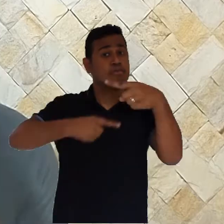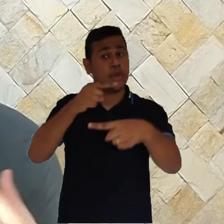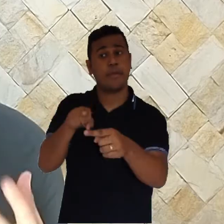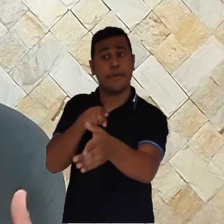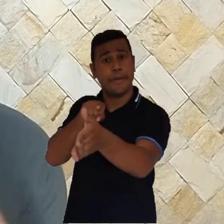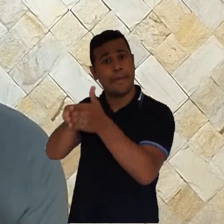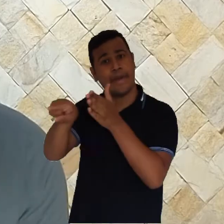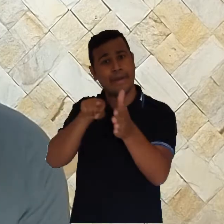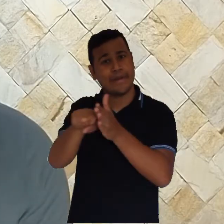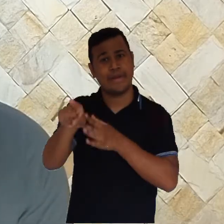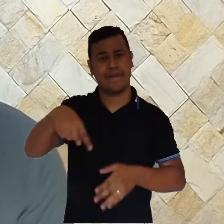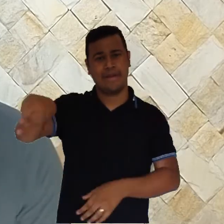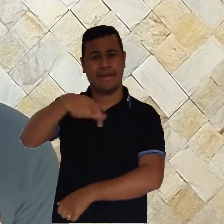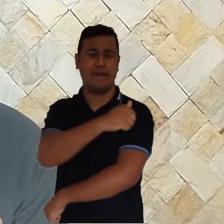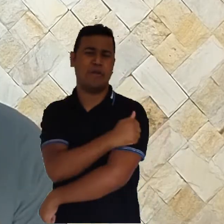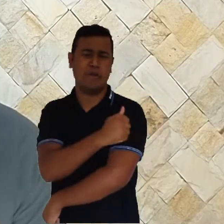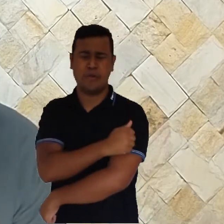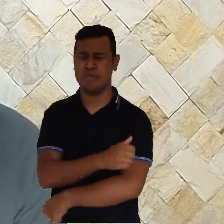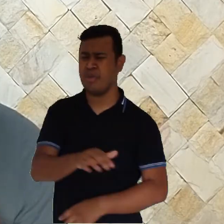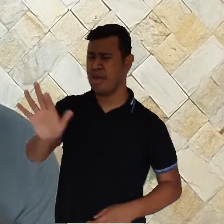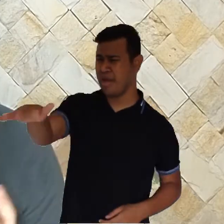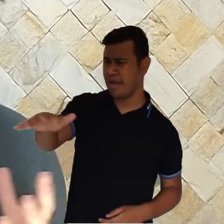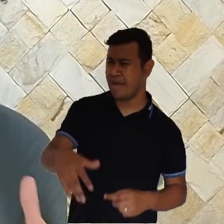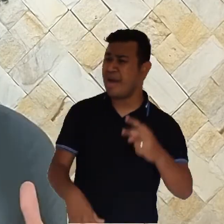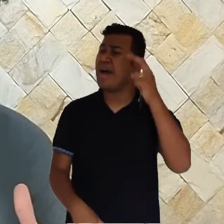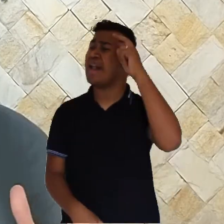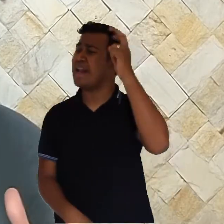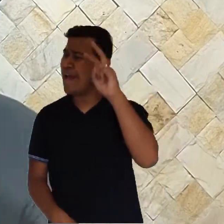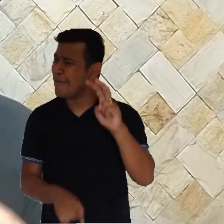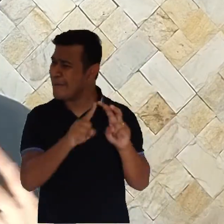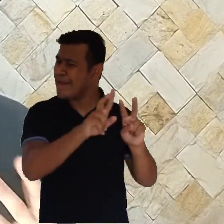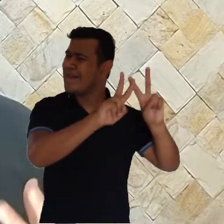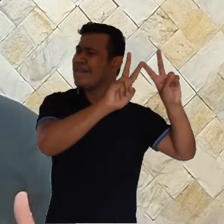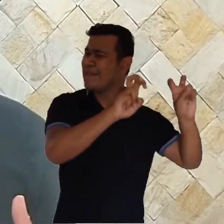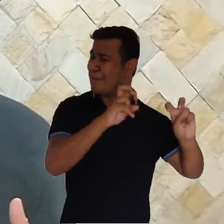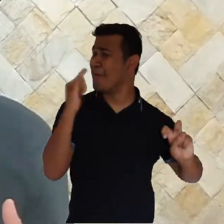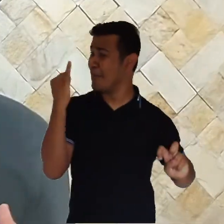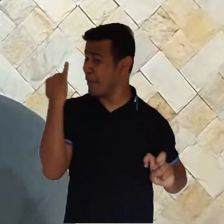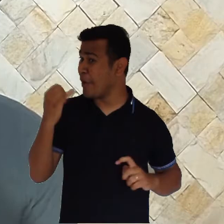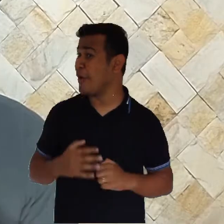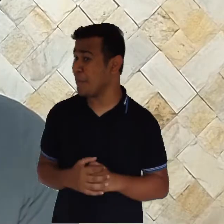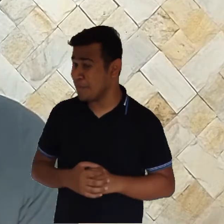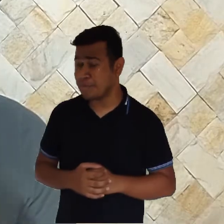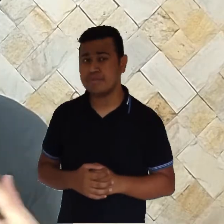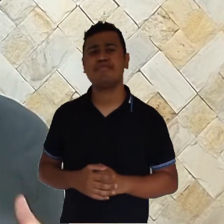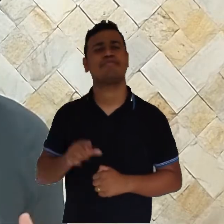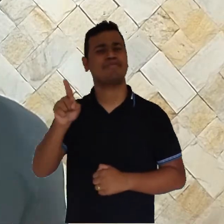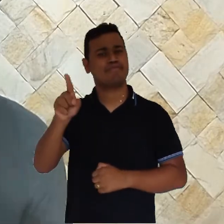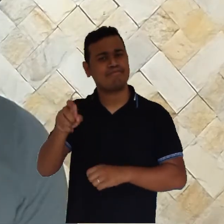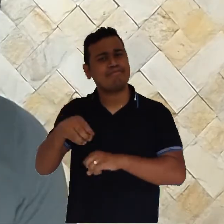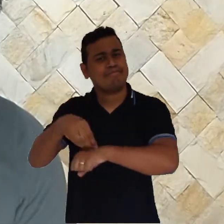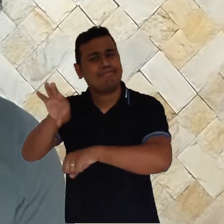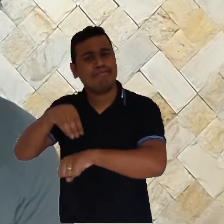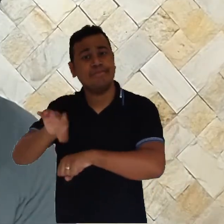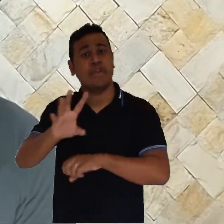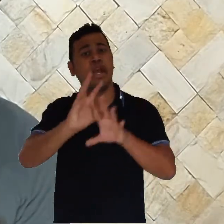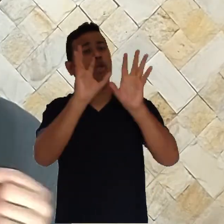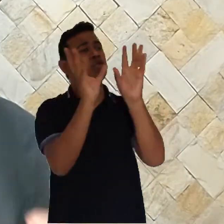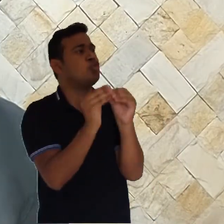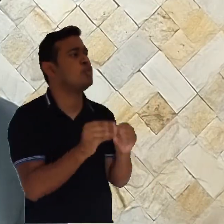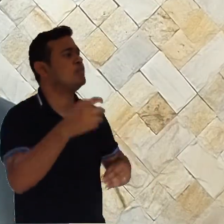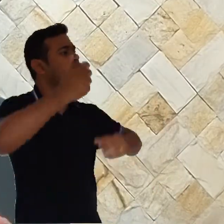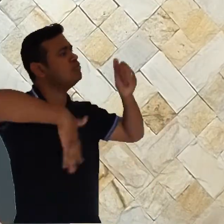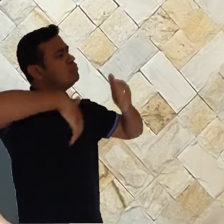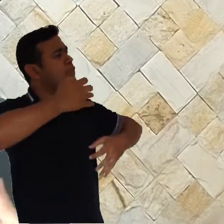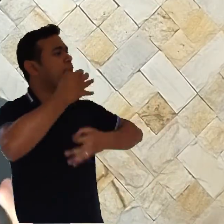perguntas aos alunos como: lembram daquele eixo importante? Pedir para serem feitos resumos orais escritos e depois comparar